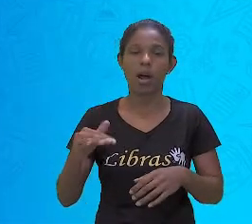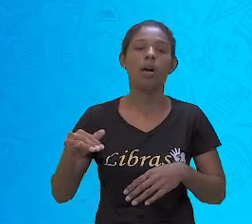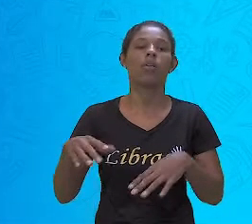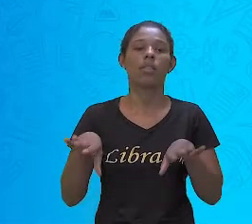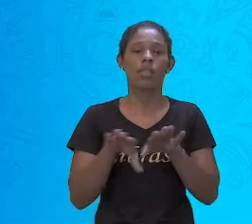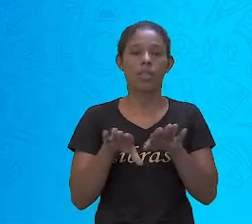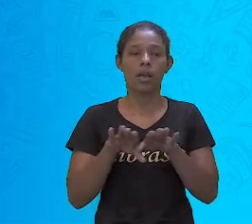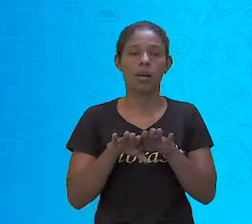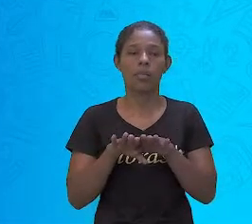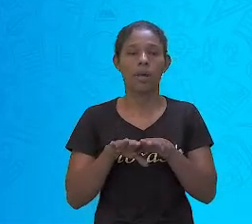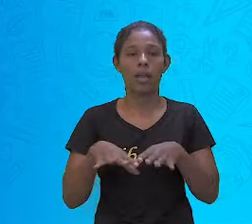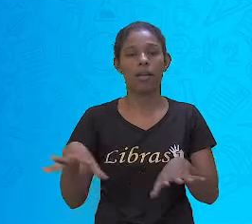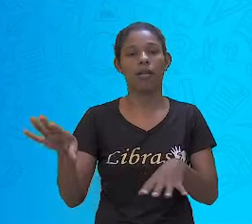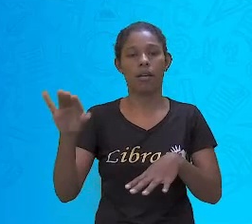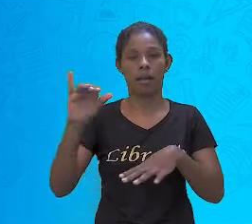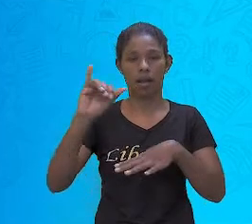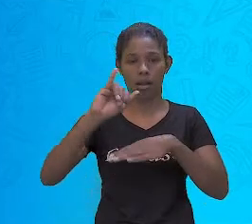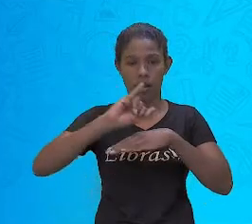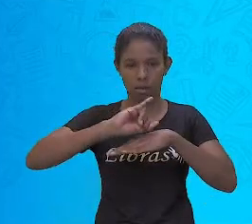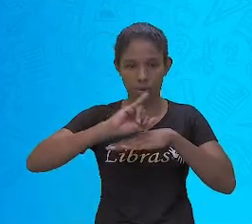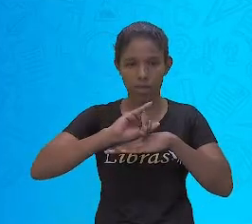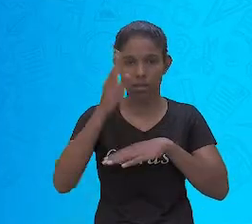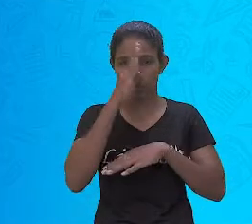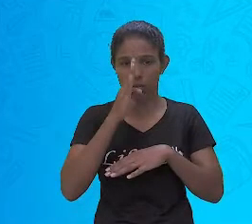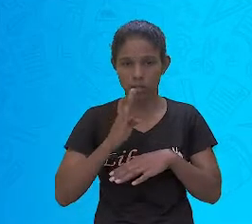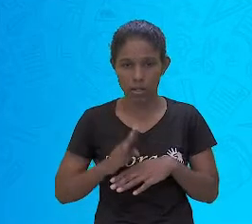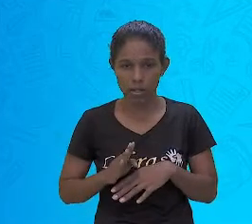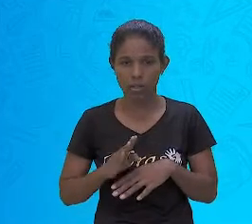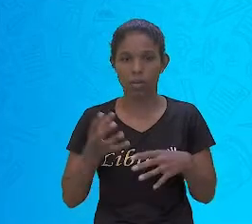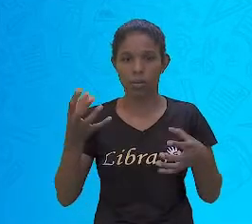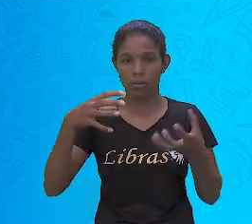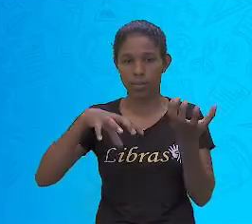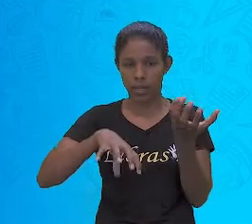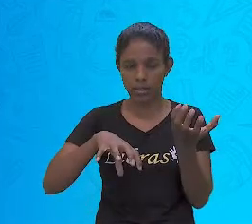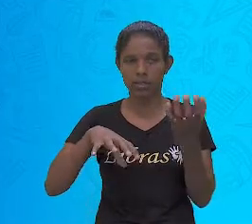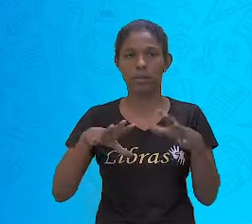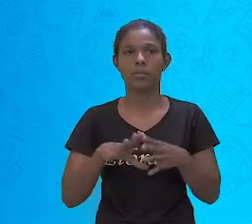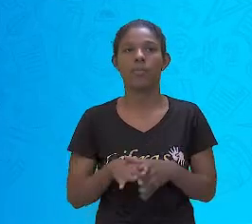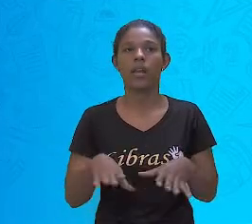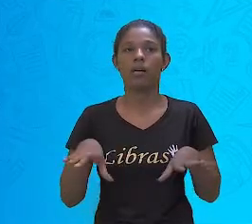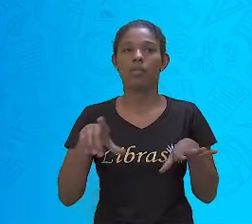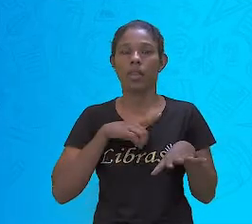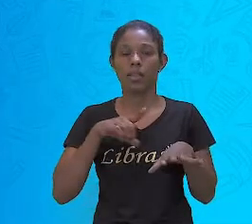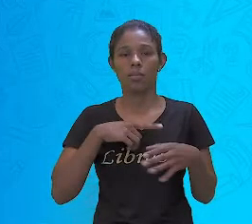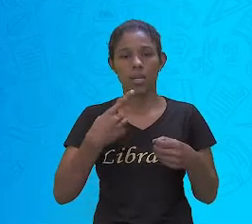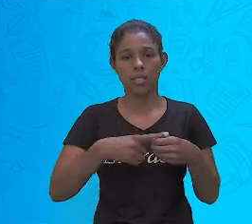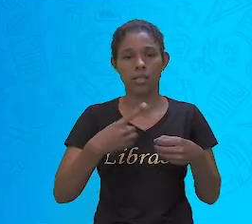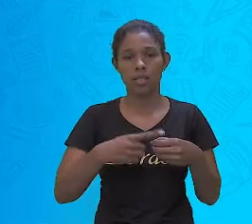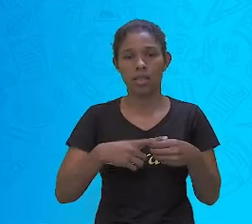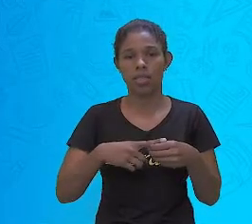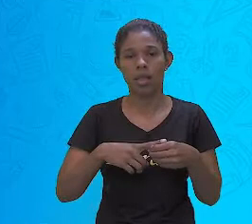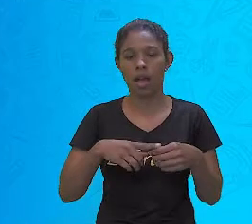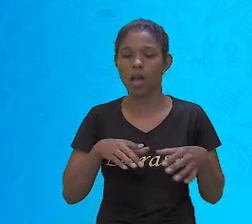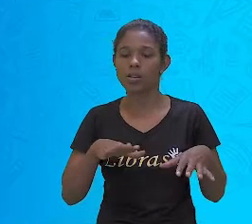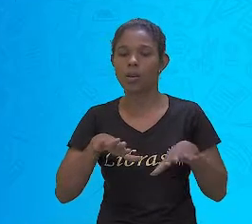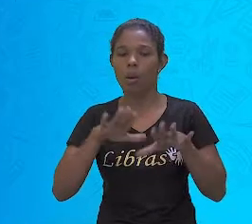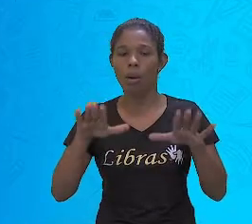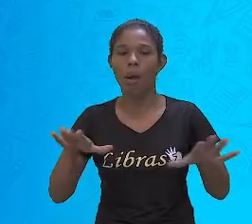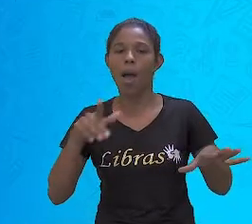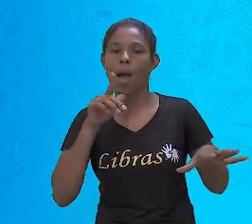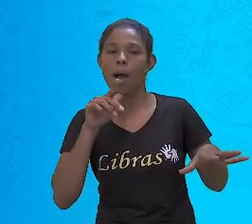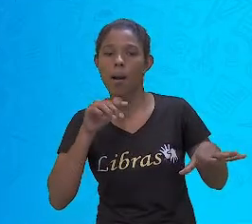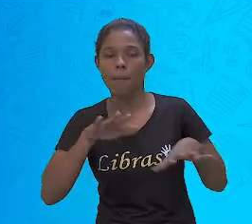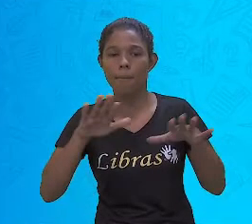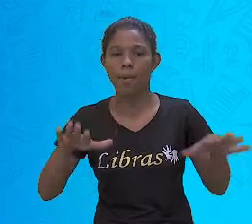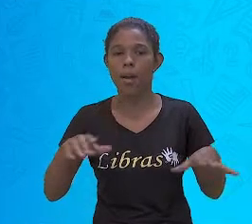Desses 26 estados, 17 são litorâneos e 9 são interioranos. E estão divididos entre